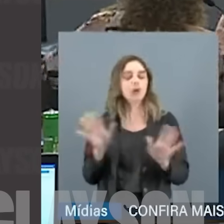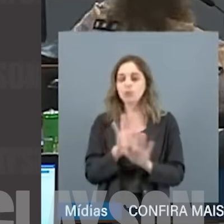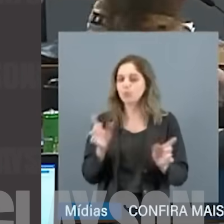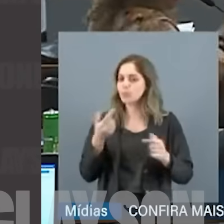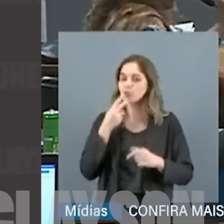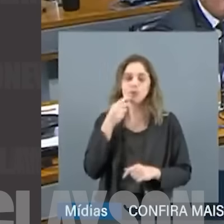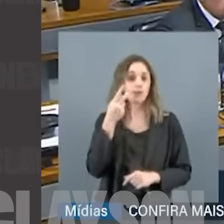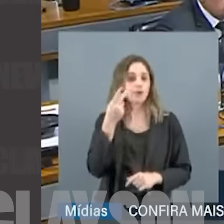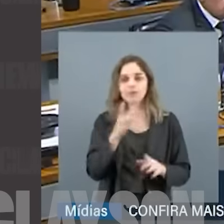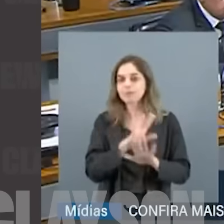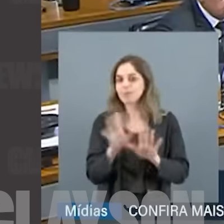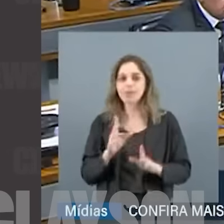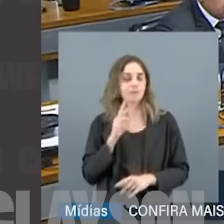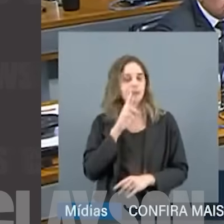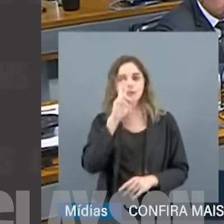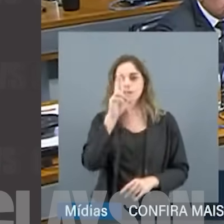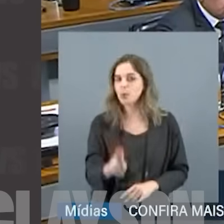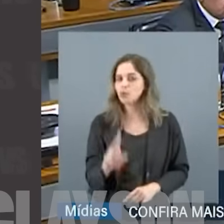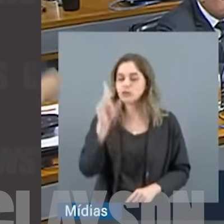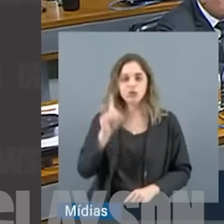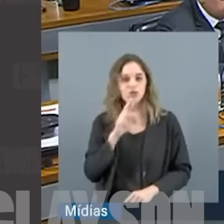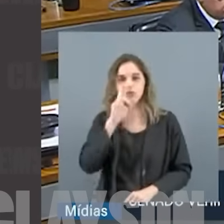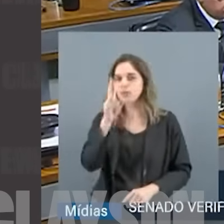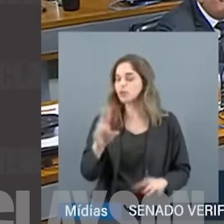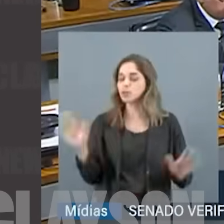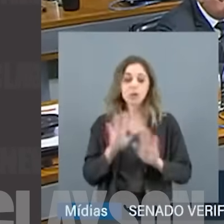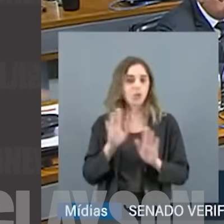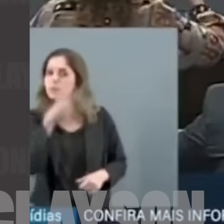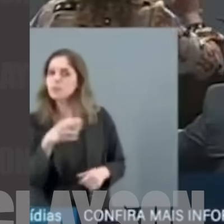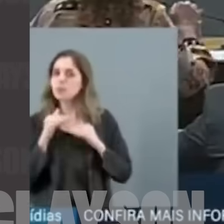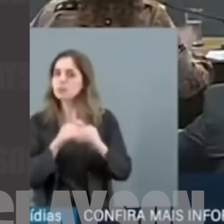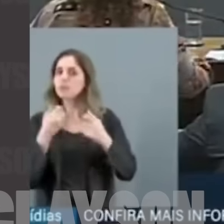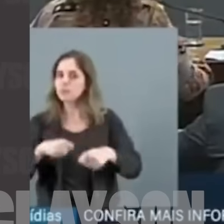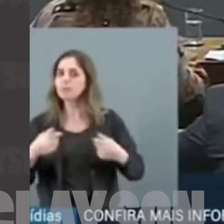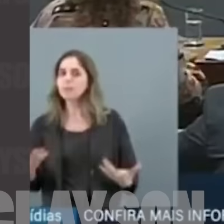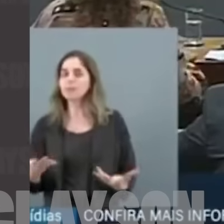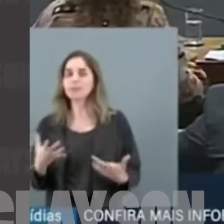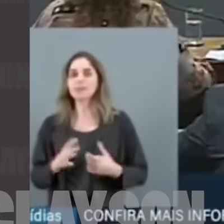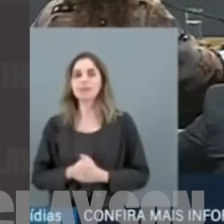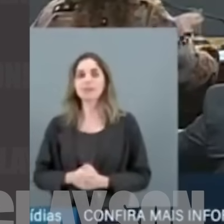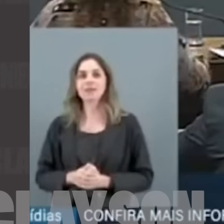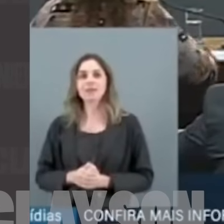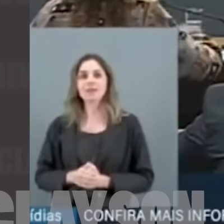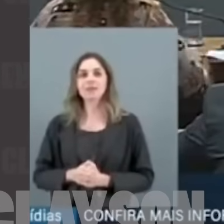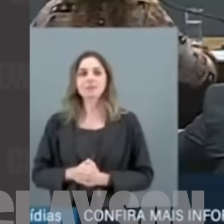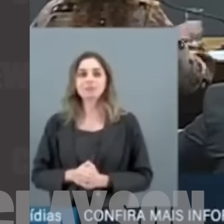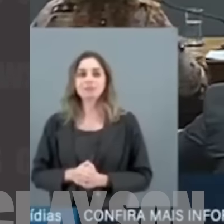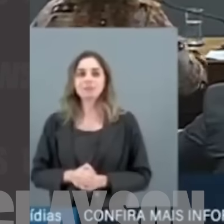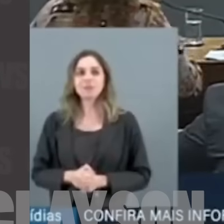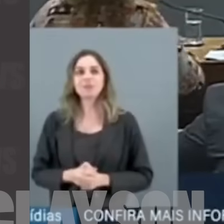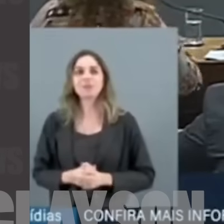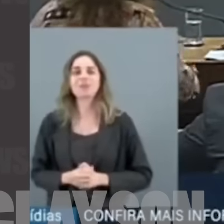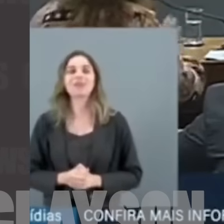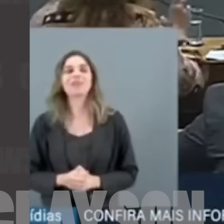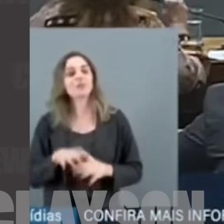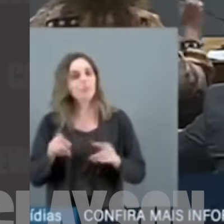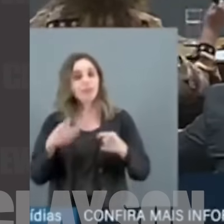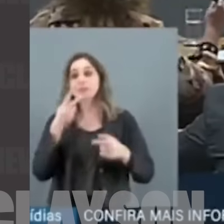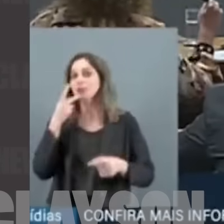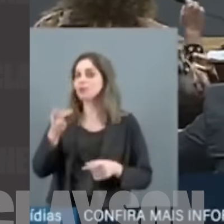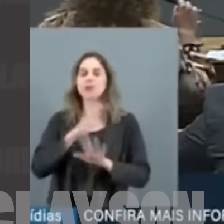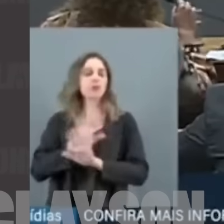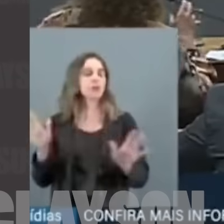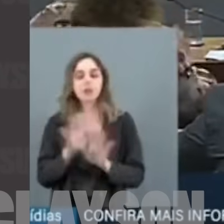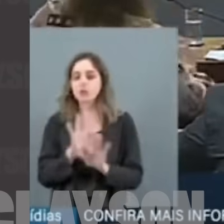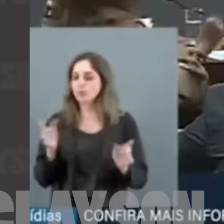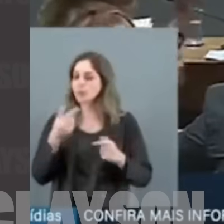concedida a palavra não vou dar para ele não nesses termos eu nesses termos nesses termos não